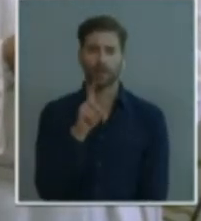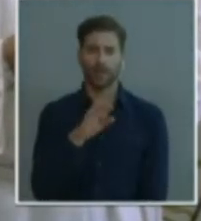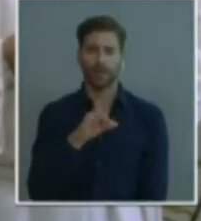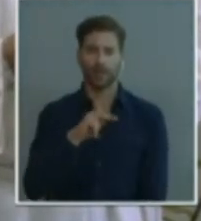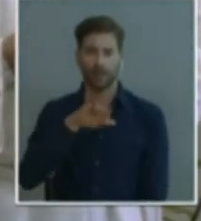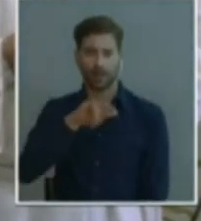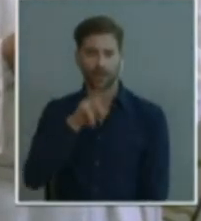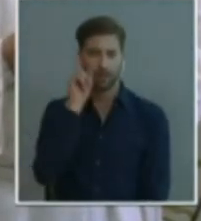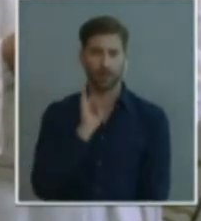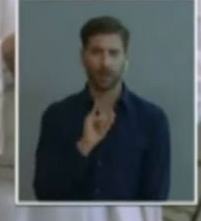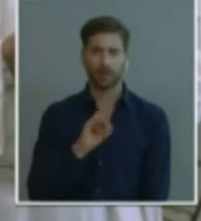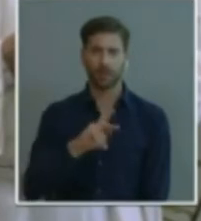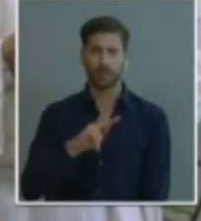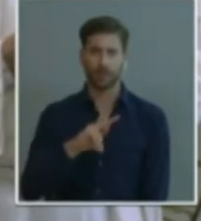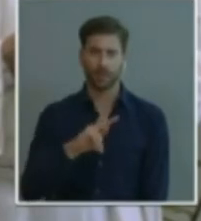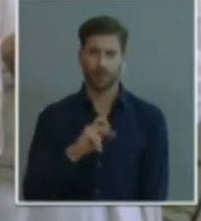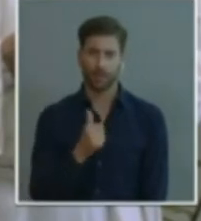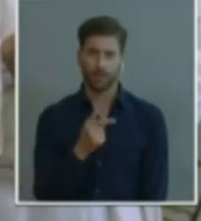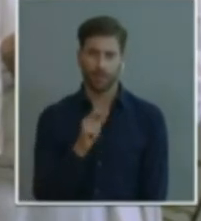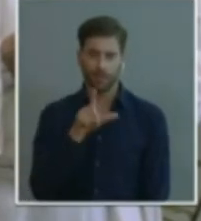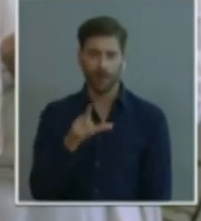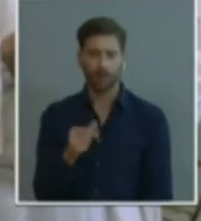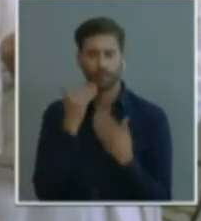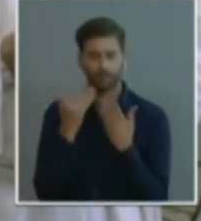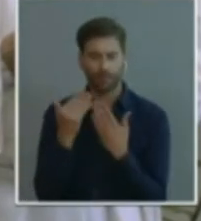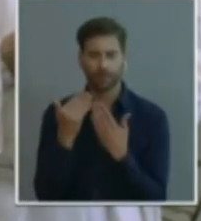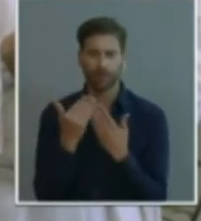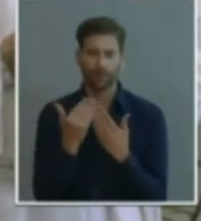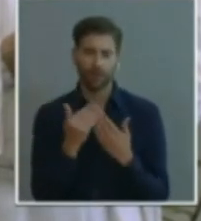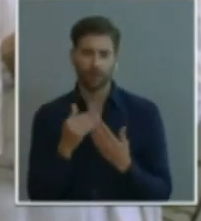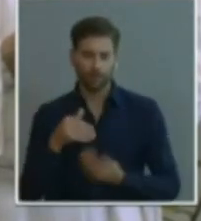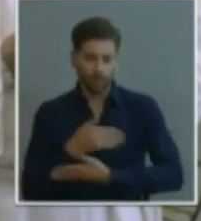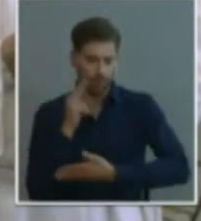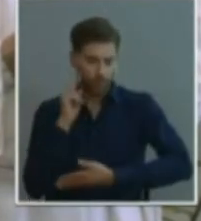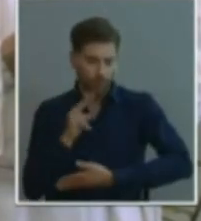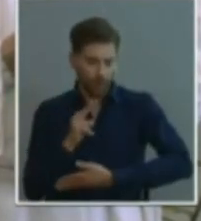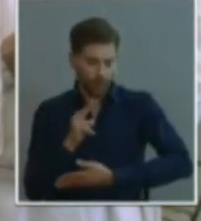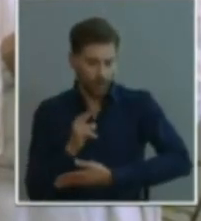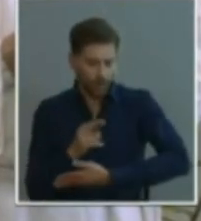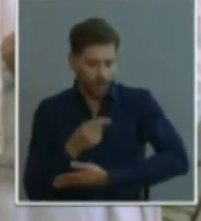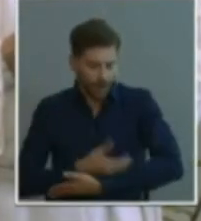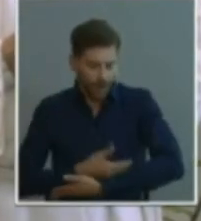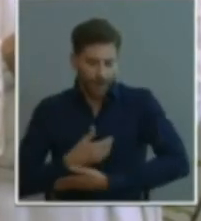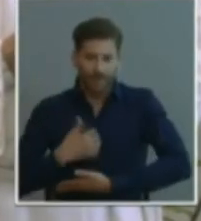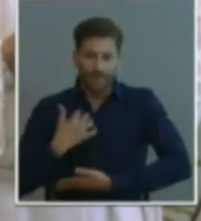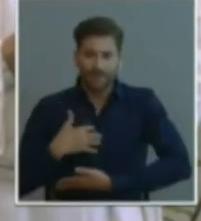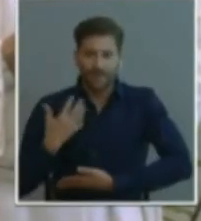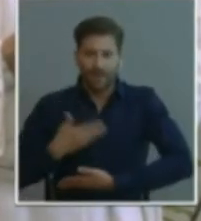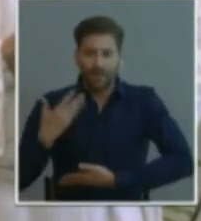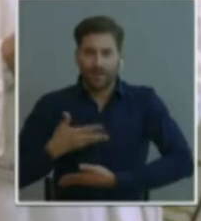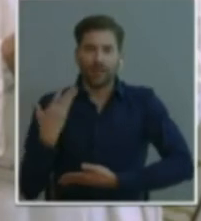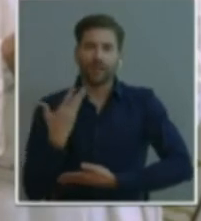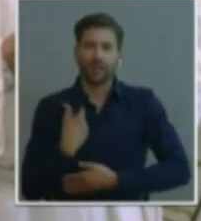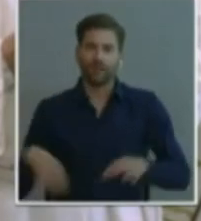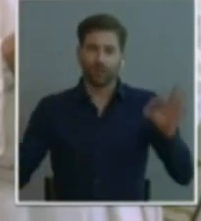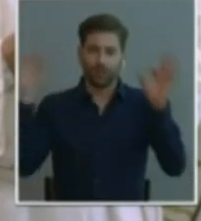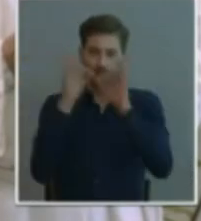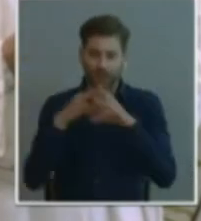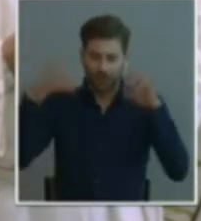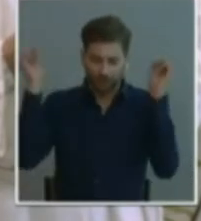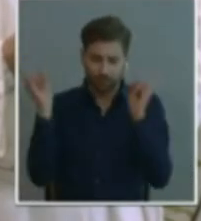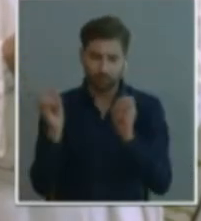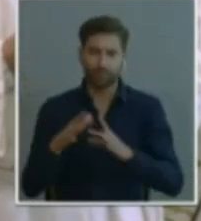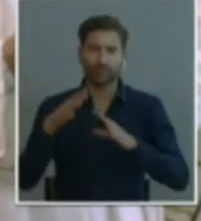de Maria, o menino exultou-lhe no seio. Isabel ficou cheia do Espírito Santo e exclamou em alta